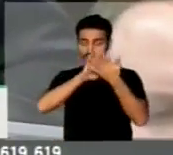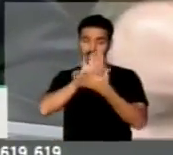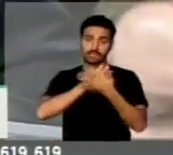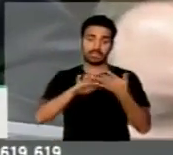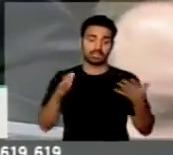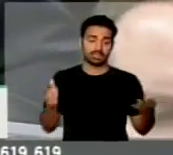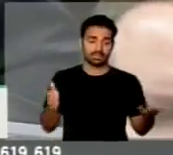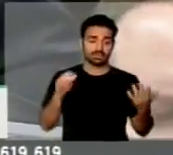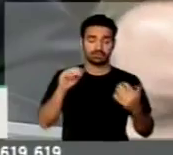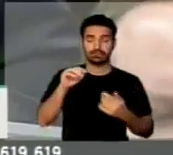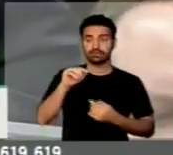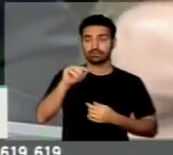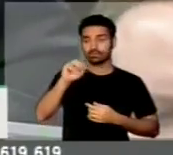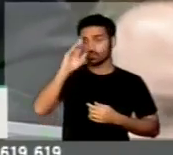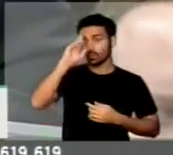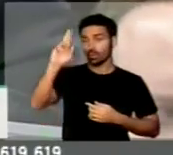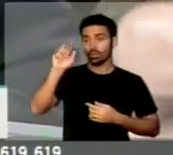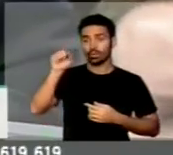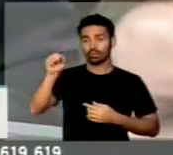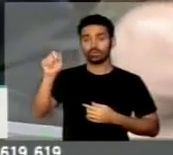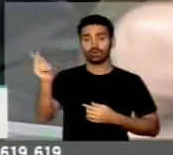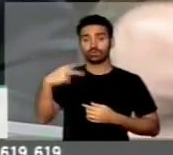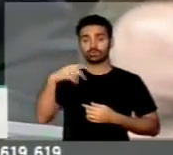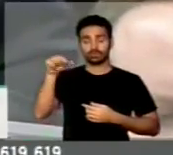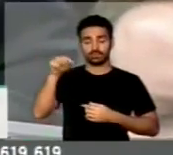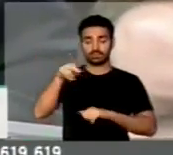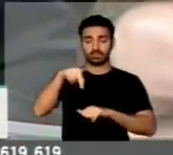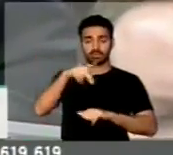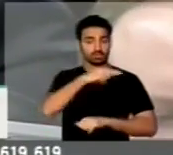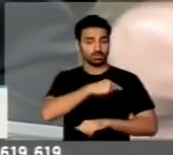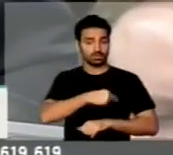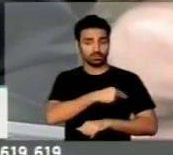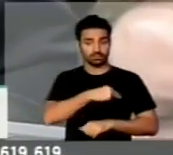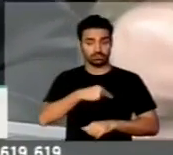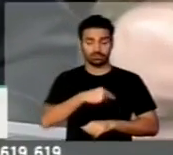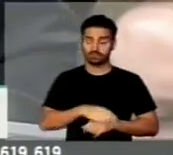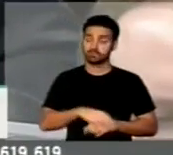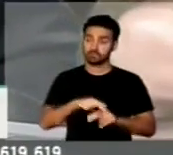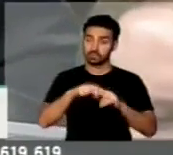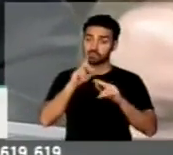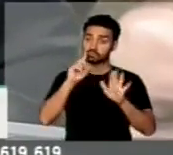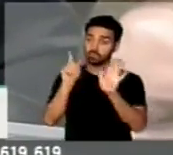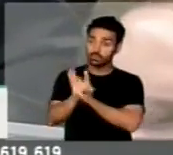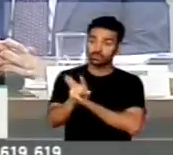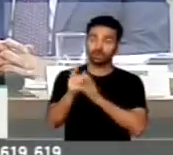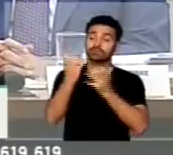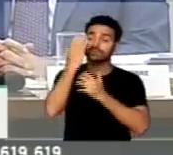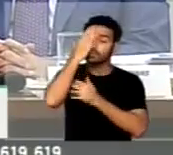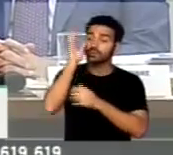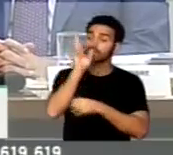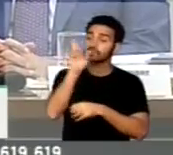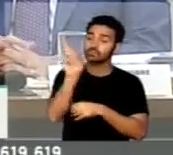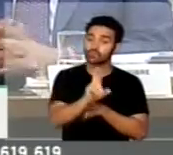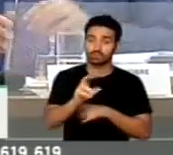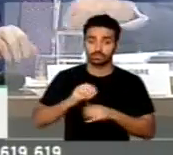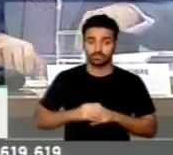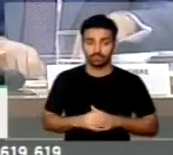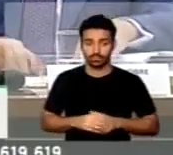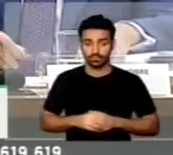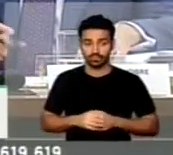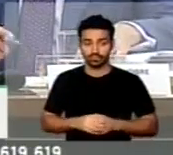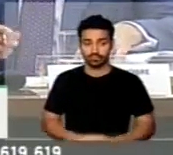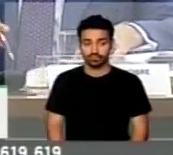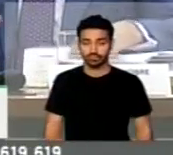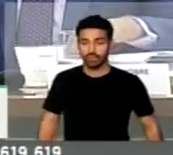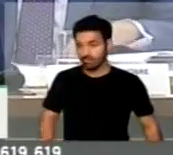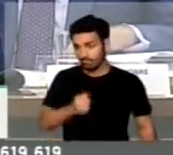da propriedade, daquilo que aconteceu lá na Suíça. Então, é uma pergunta que eu gostaria de ver respondida, ninguém me